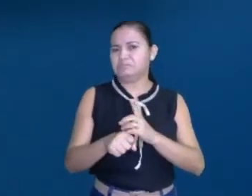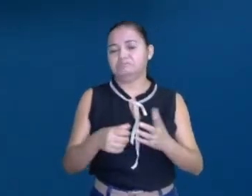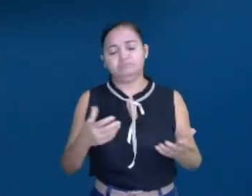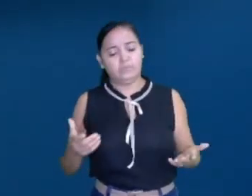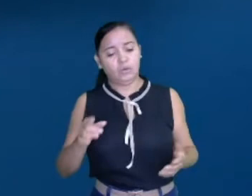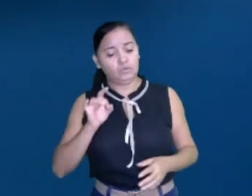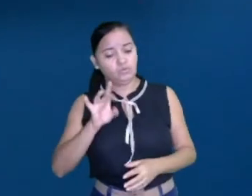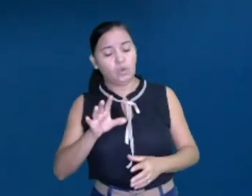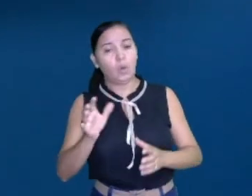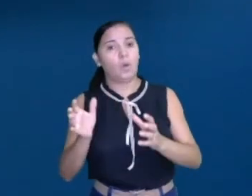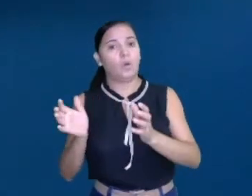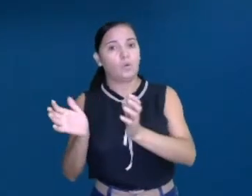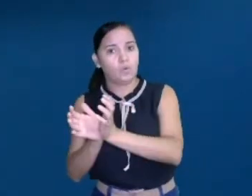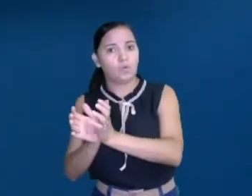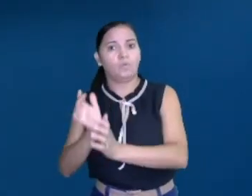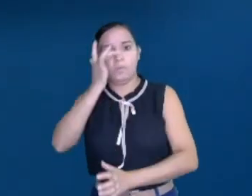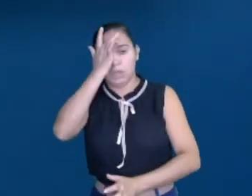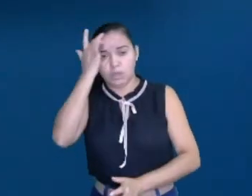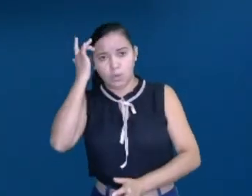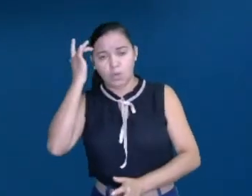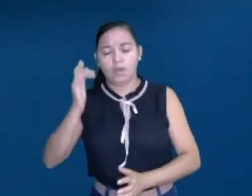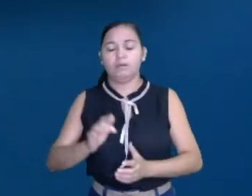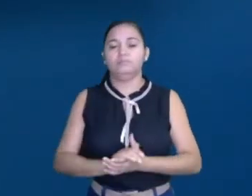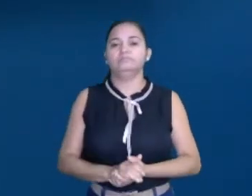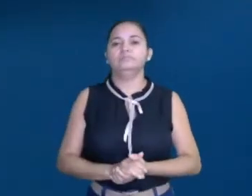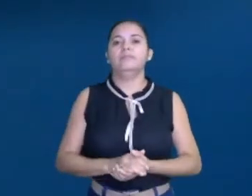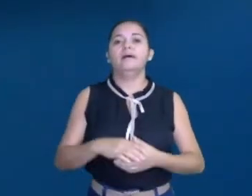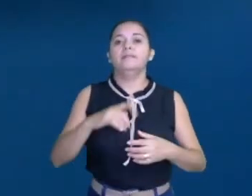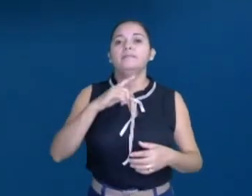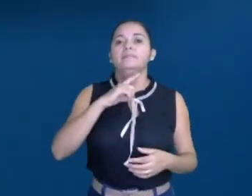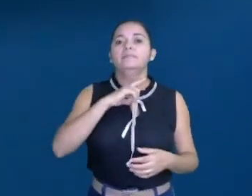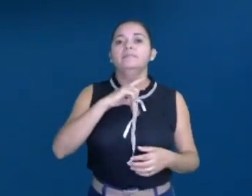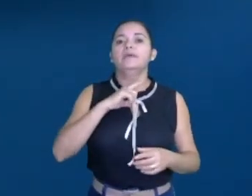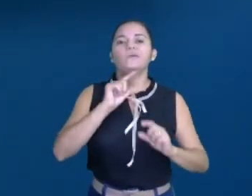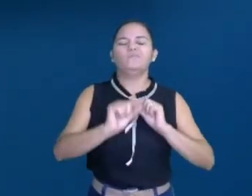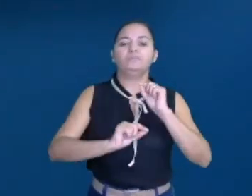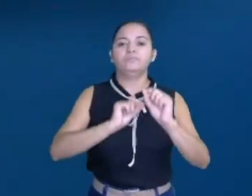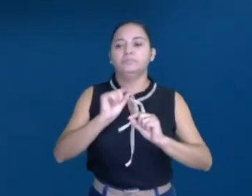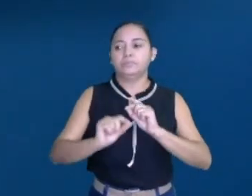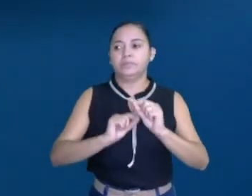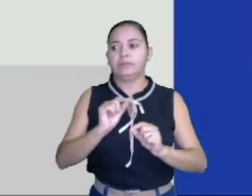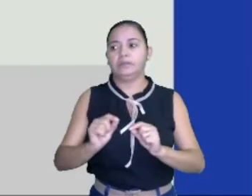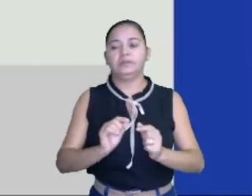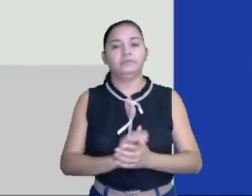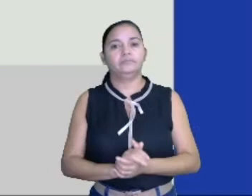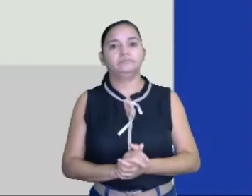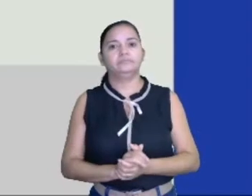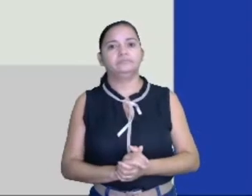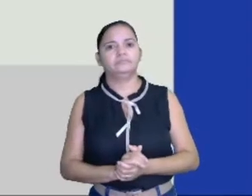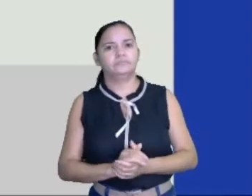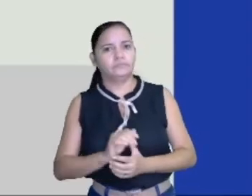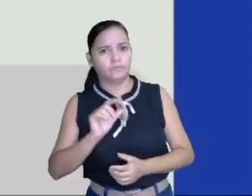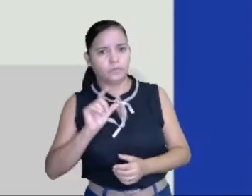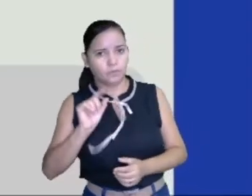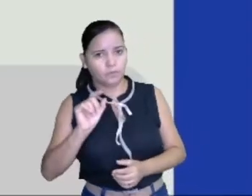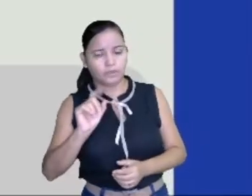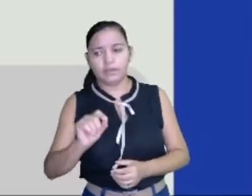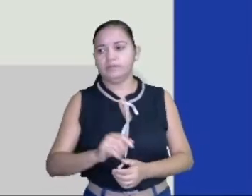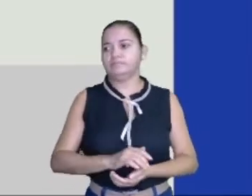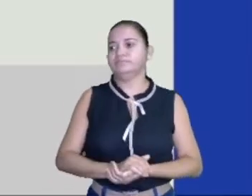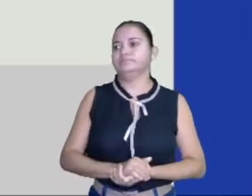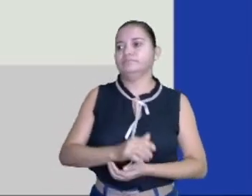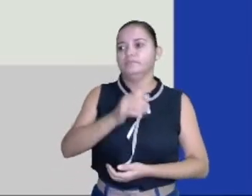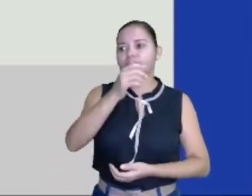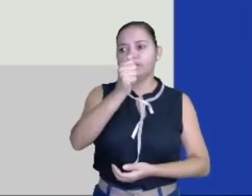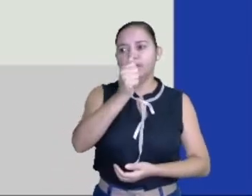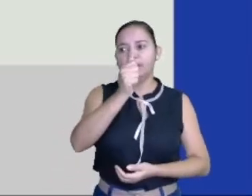E aí, para esses agrupamentos de pessoas, a gente tem o termo chamado de agregado social, que é uma